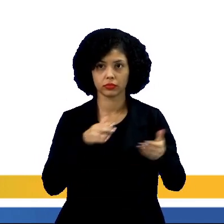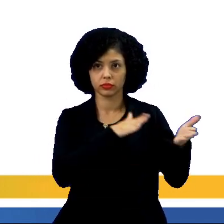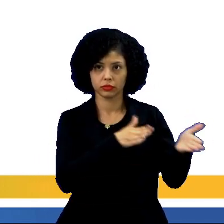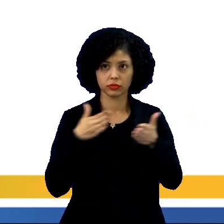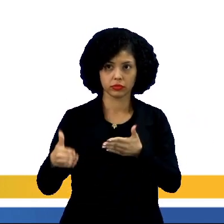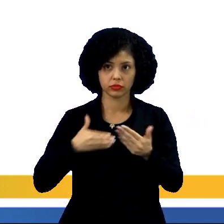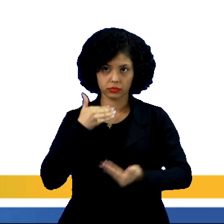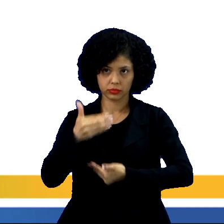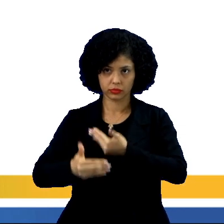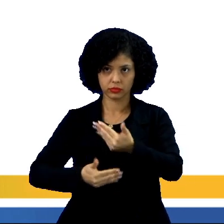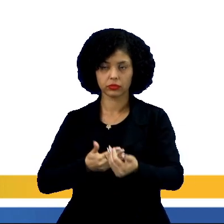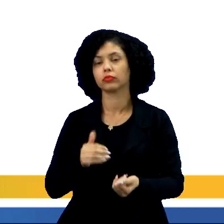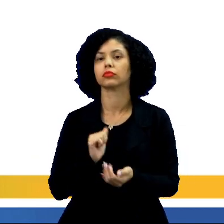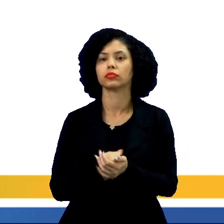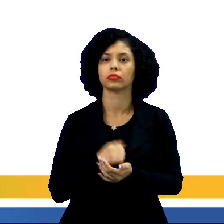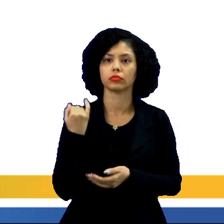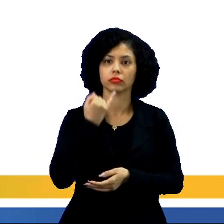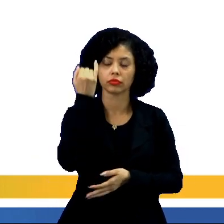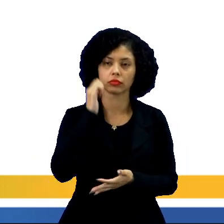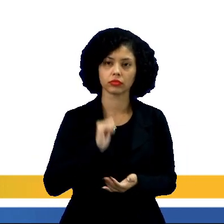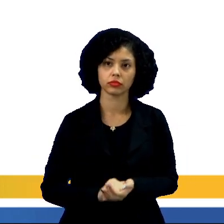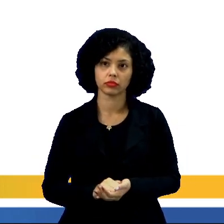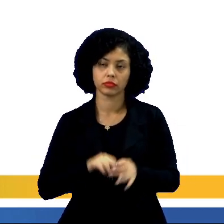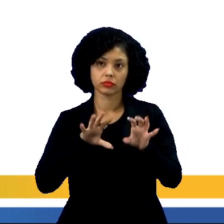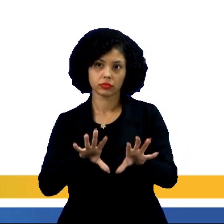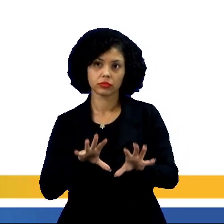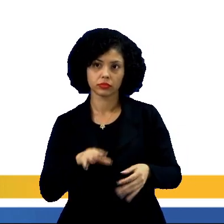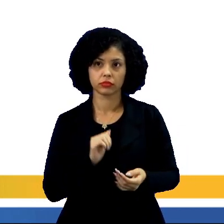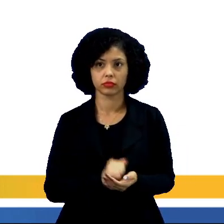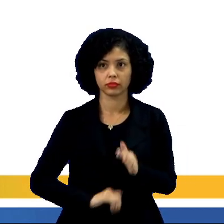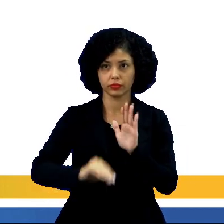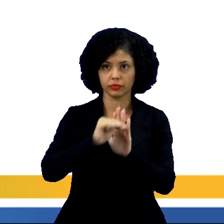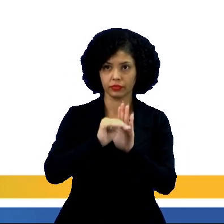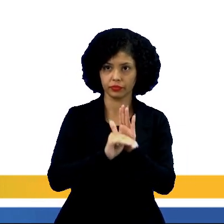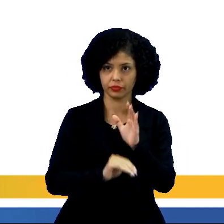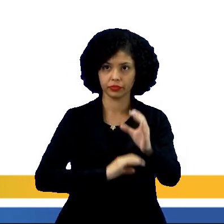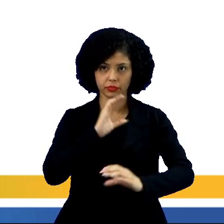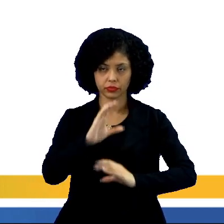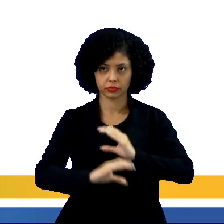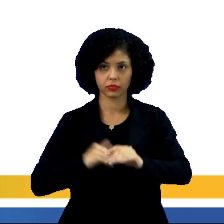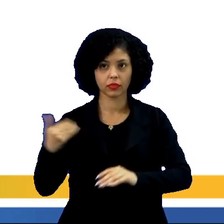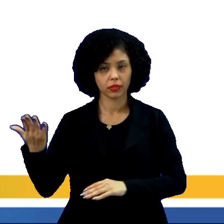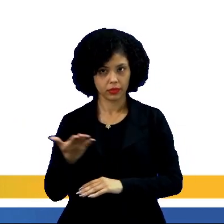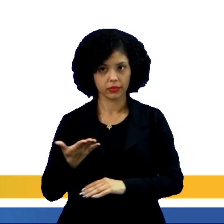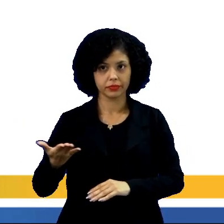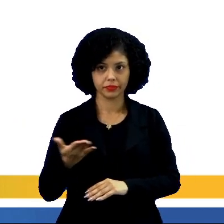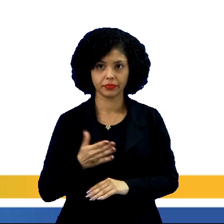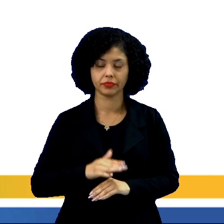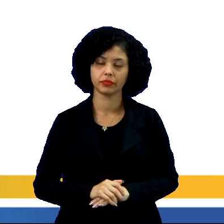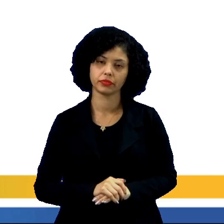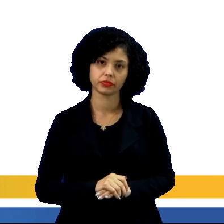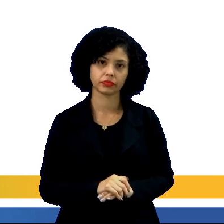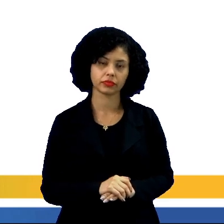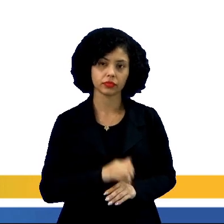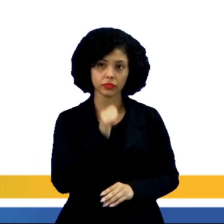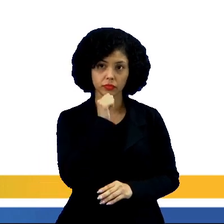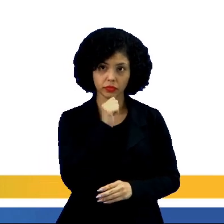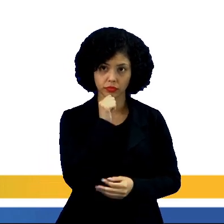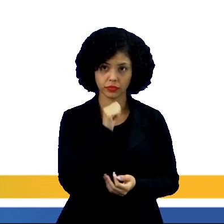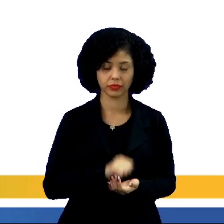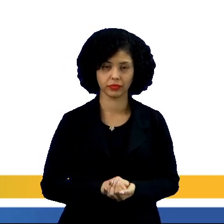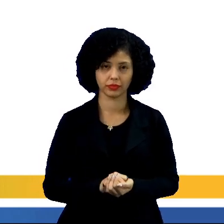passa por alguns processos de funcionamento. Dessa forma, as etapas do ciclo hidrológico são